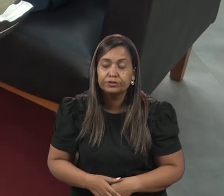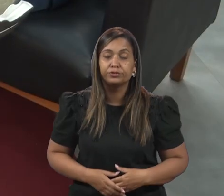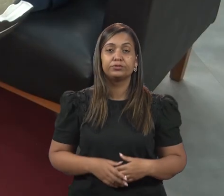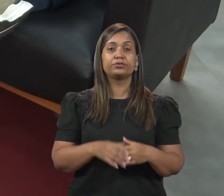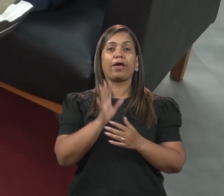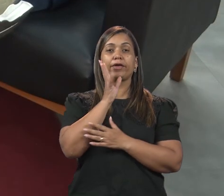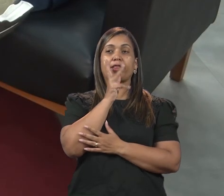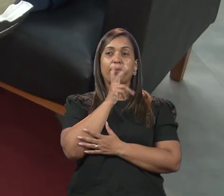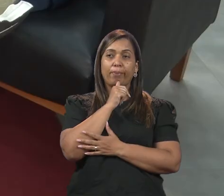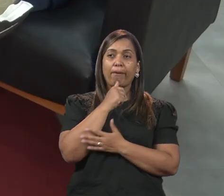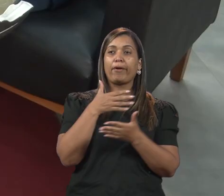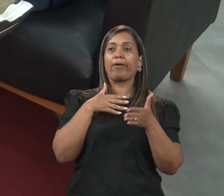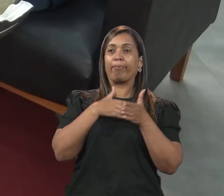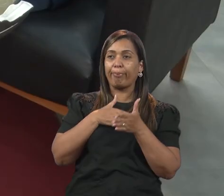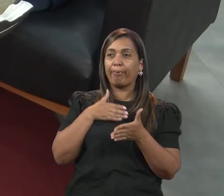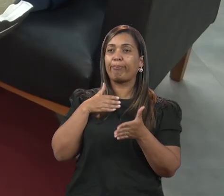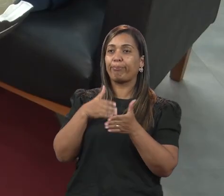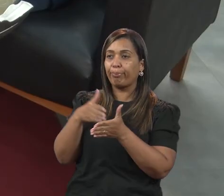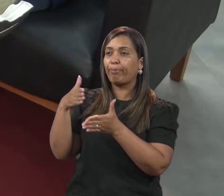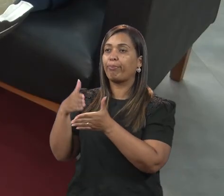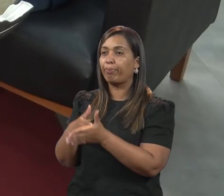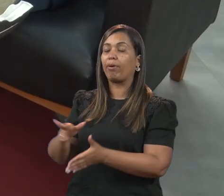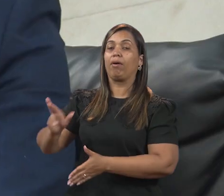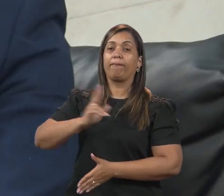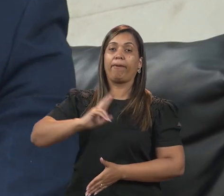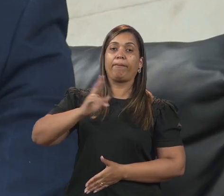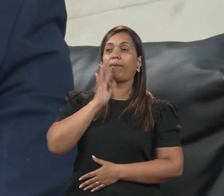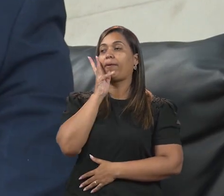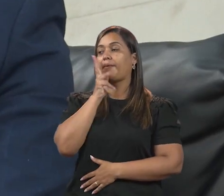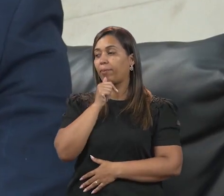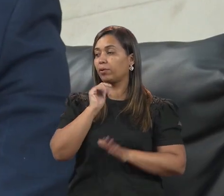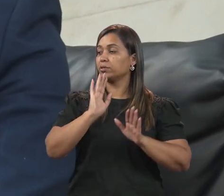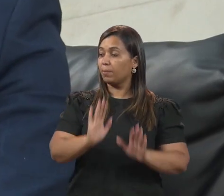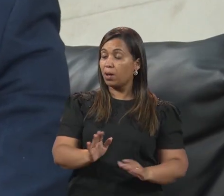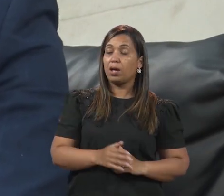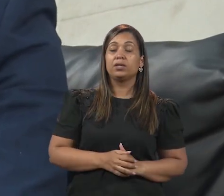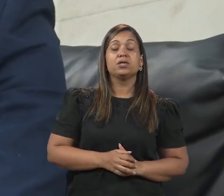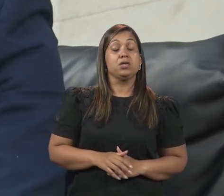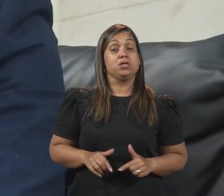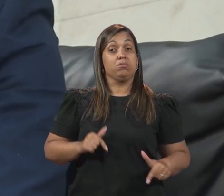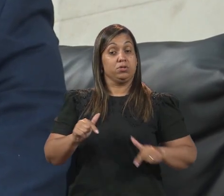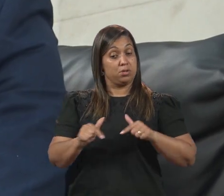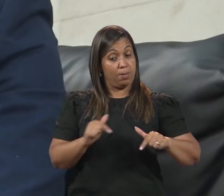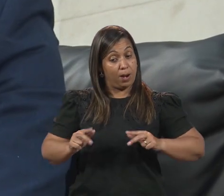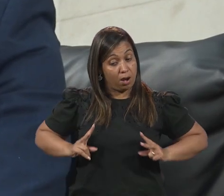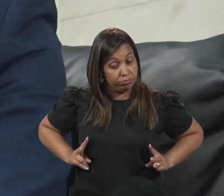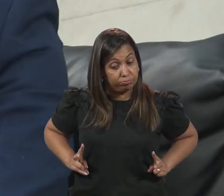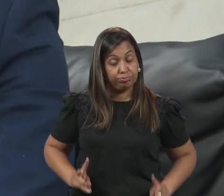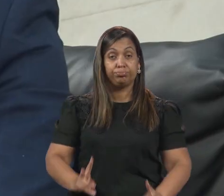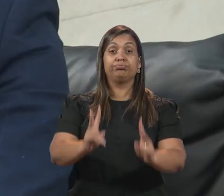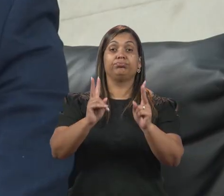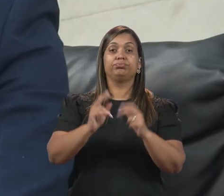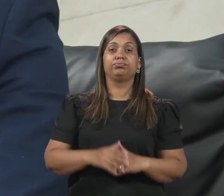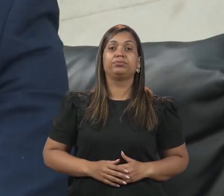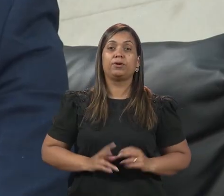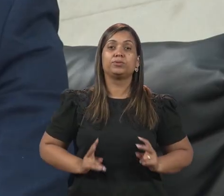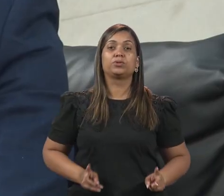que retarde a resposta. Mas a gente tem trabalhado com afinco e é assim que vamos continuar